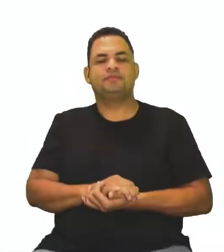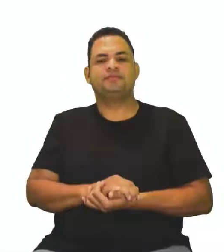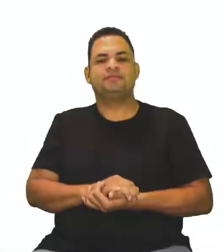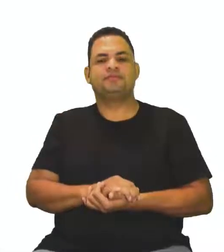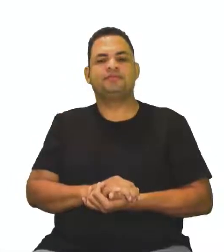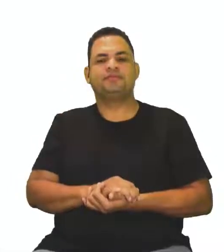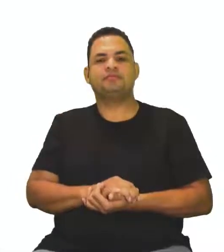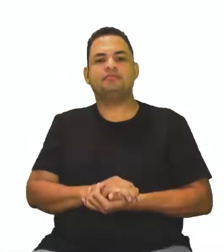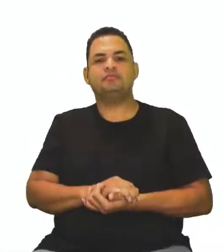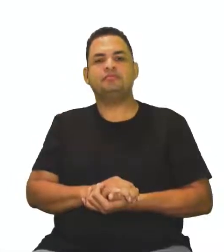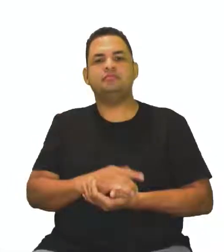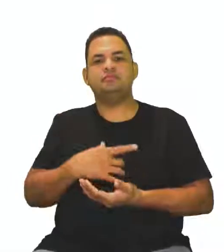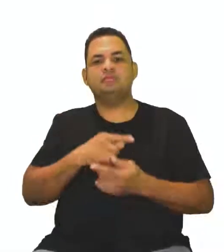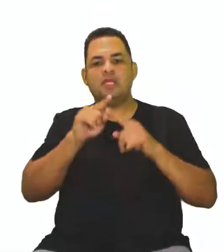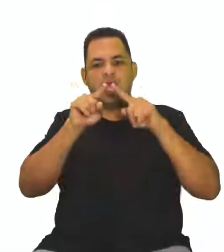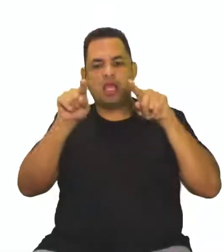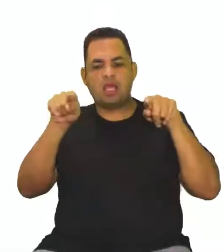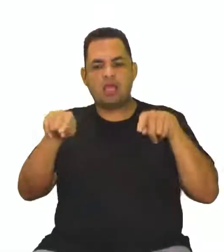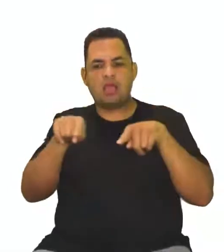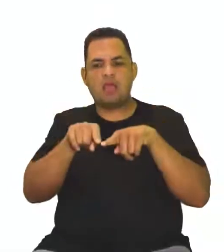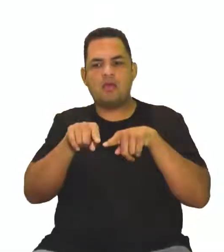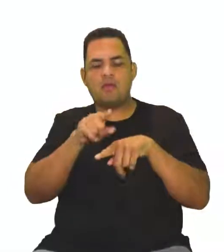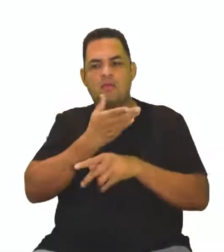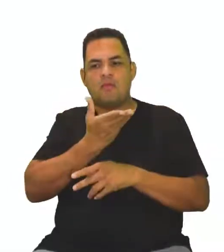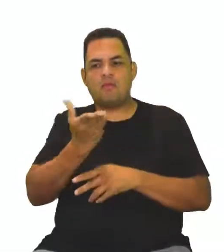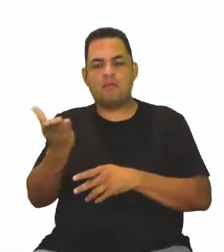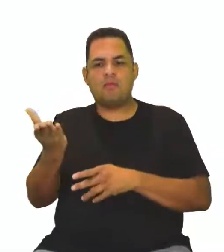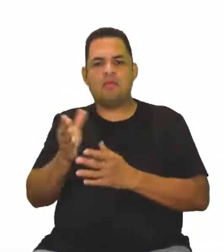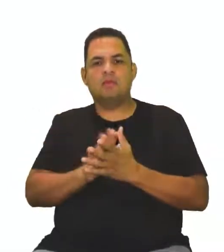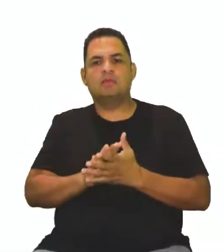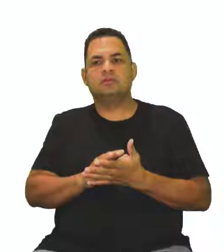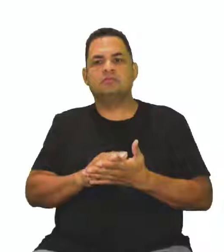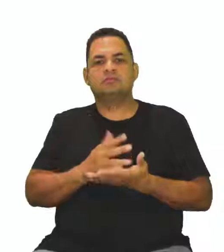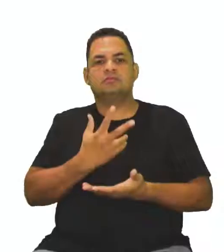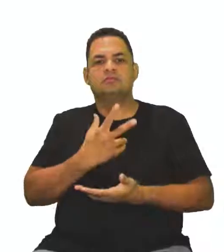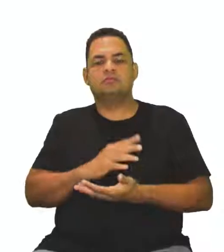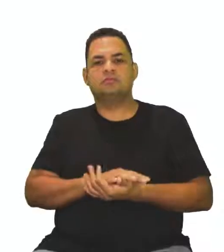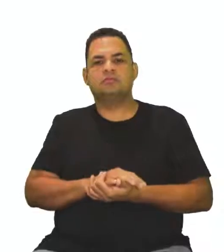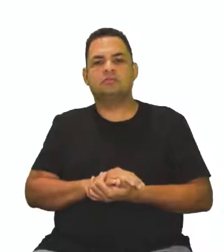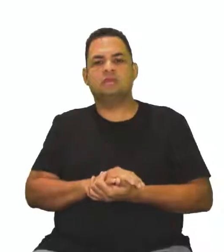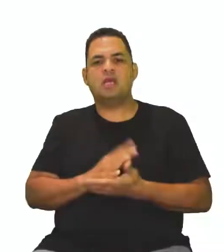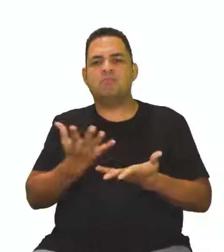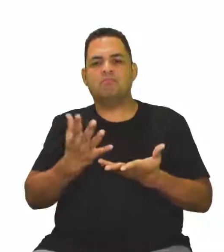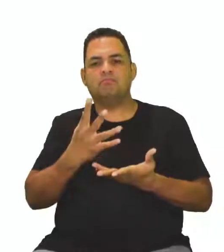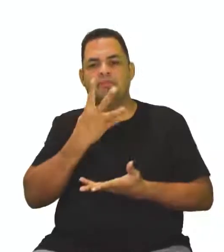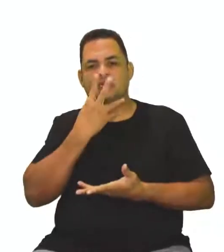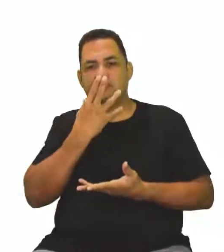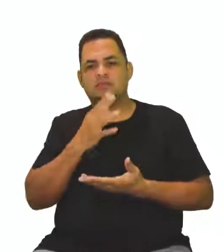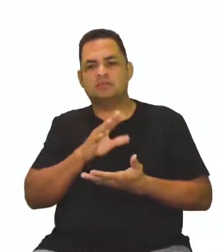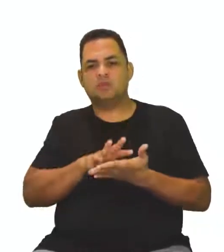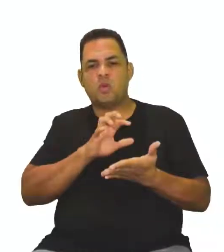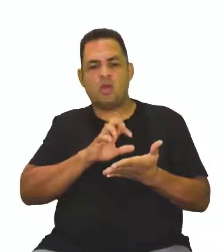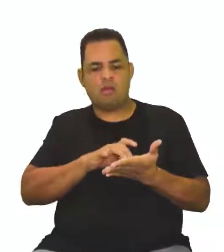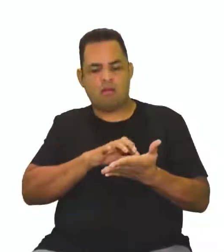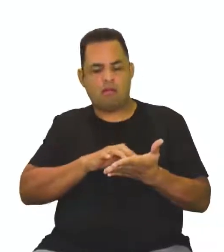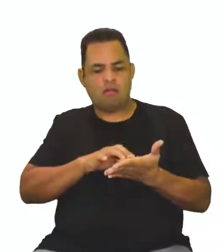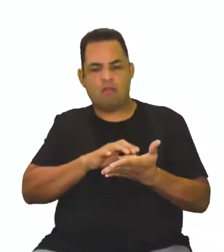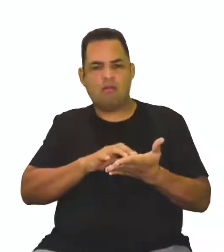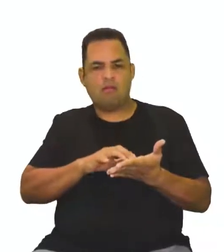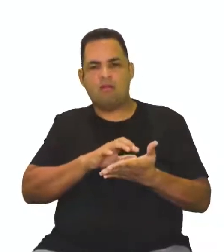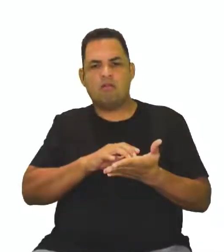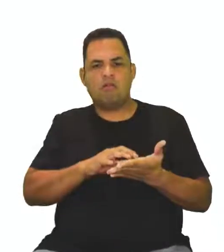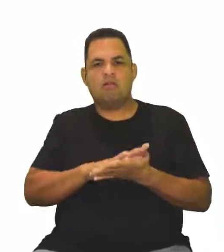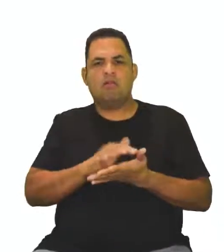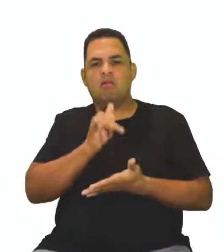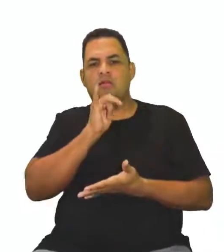imagem. Então, você tem um display e o valor é indicado no display como se fosse aqui uma calculadora, por exemplo. Então, esse daqui é